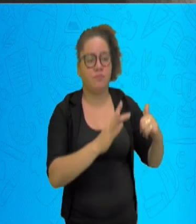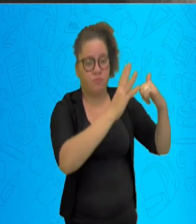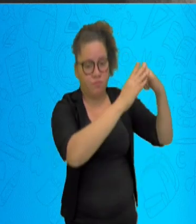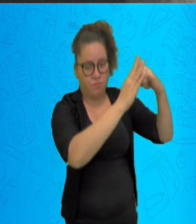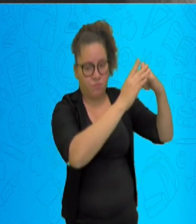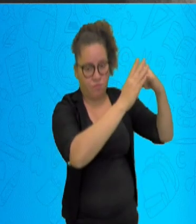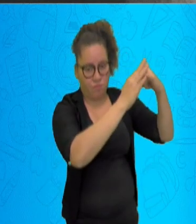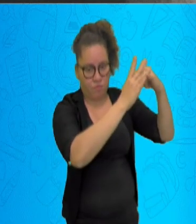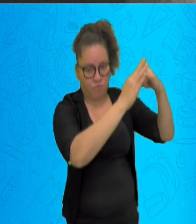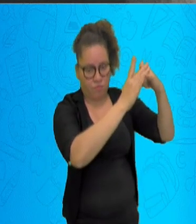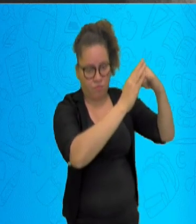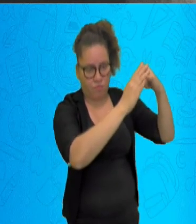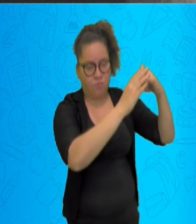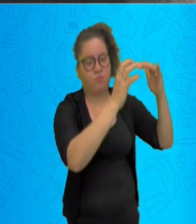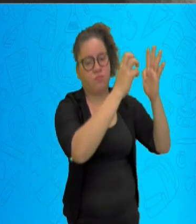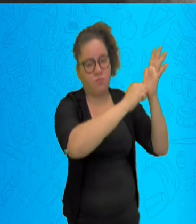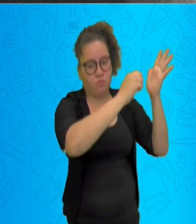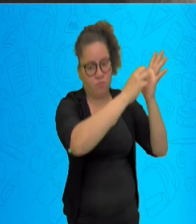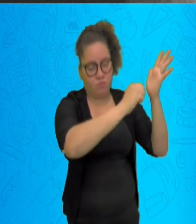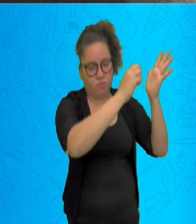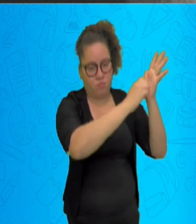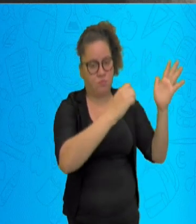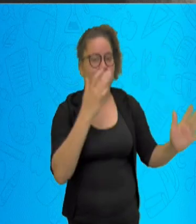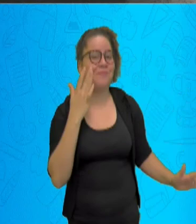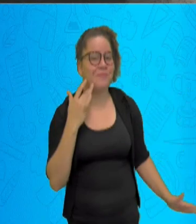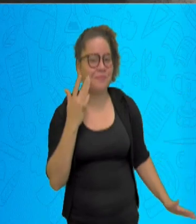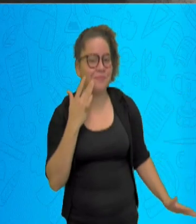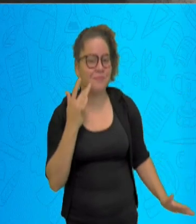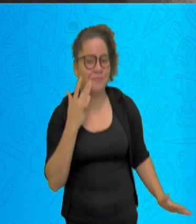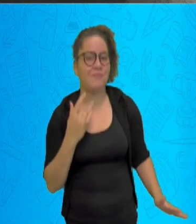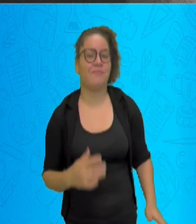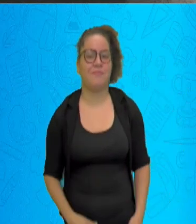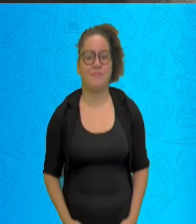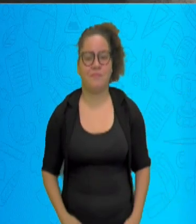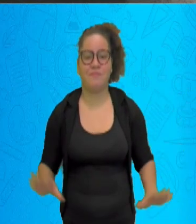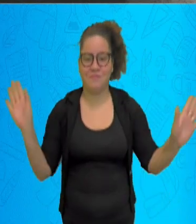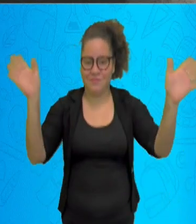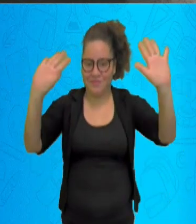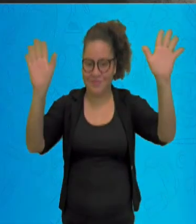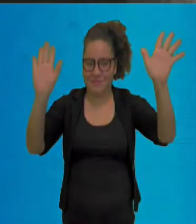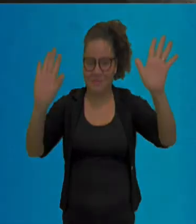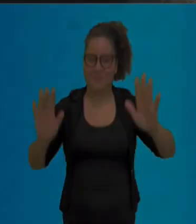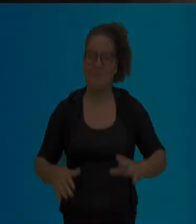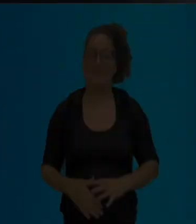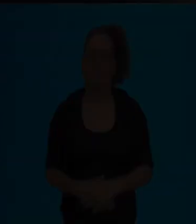inscreva no nosso canal do YouTube SMED GV. Tchau, tchau!